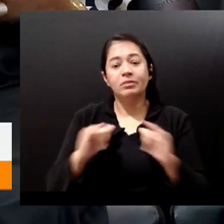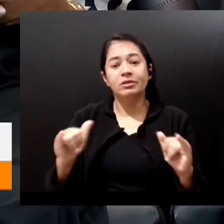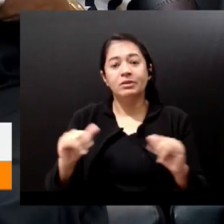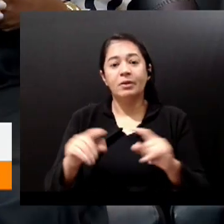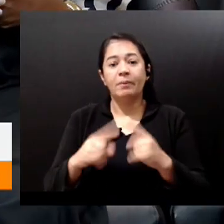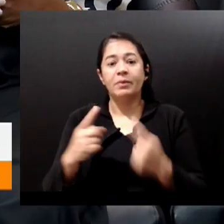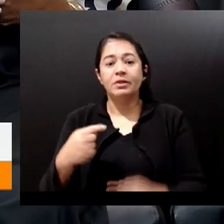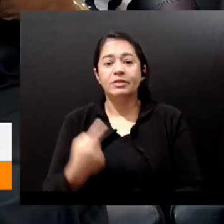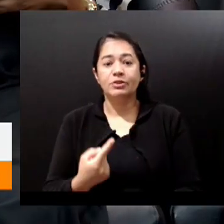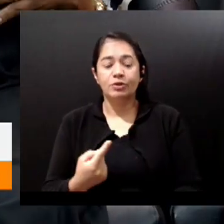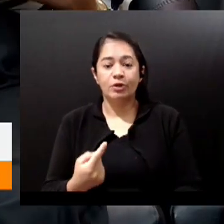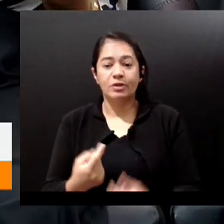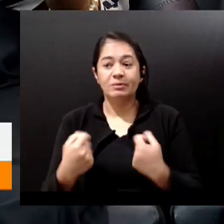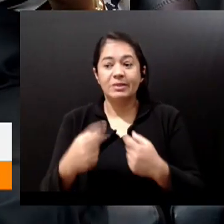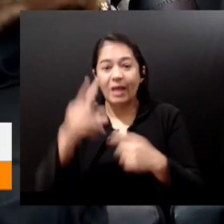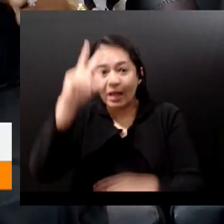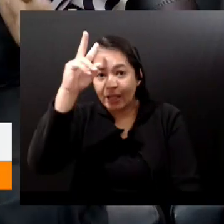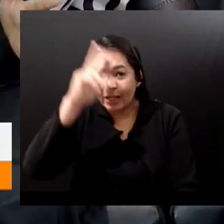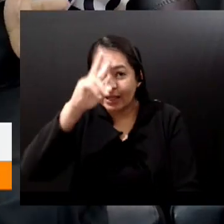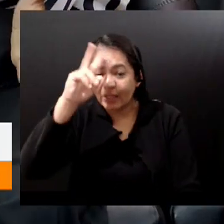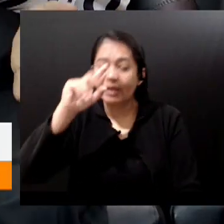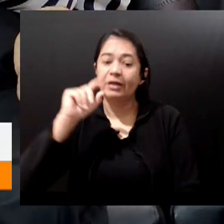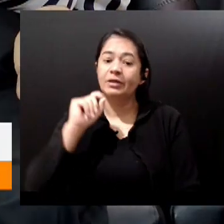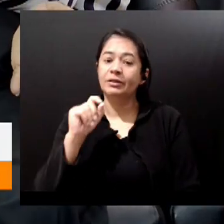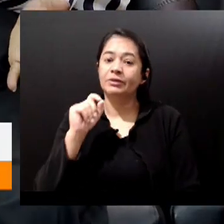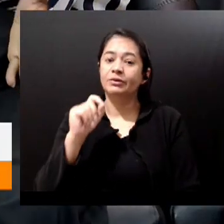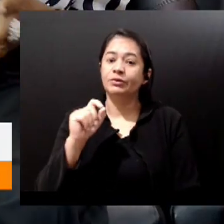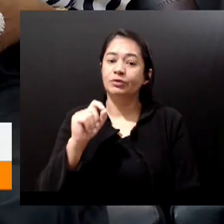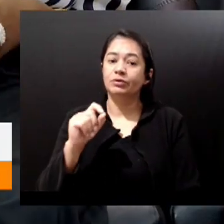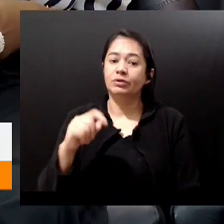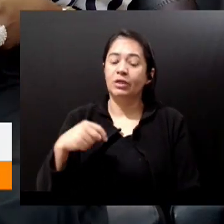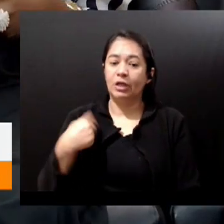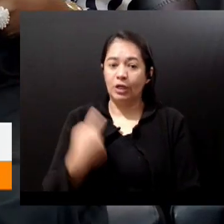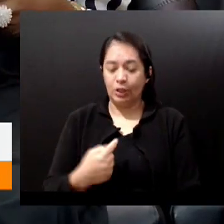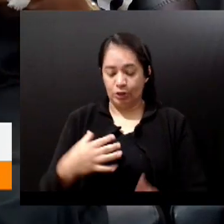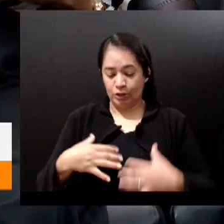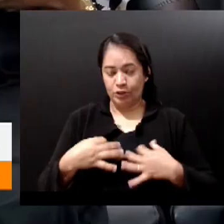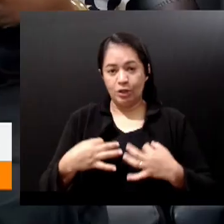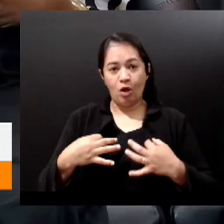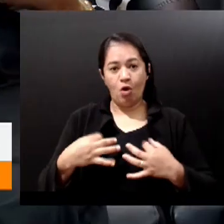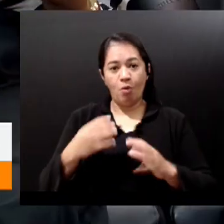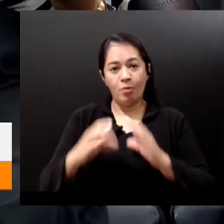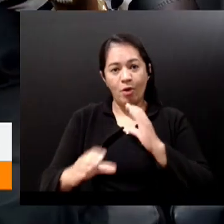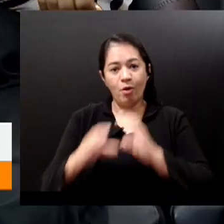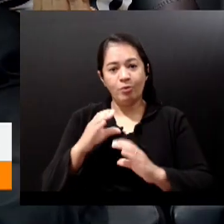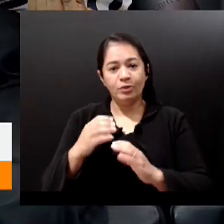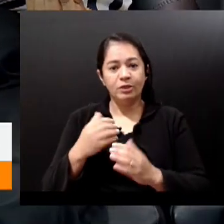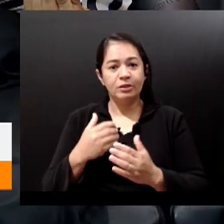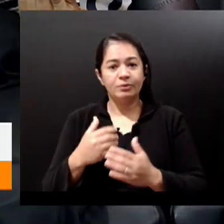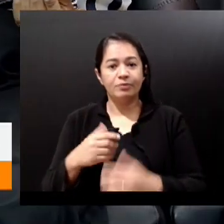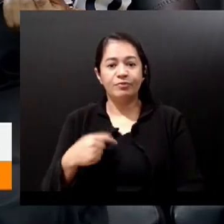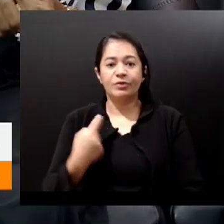esquecer é que, assim como a nossa roupa comunica, né, alguma coisa, o que a gente ouve, a forma